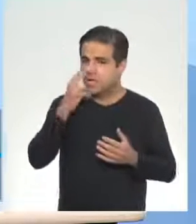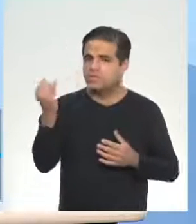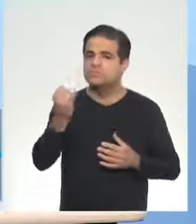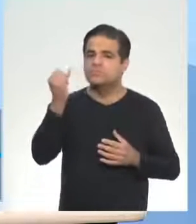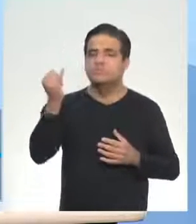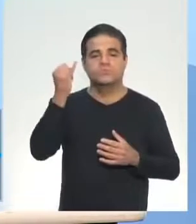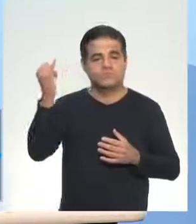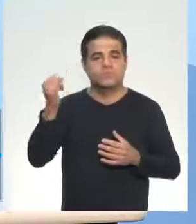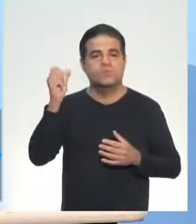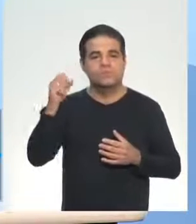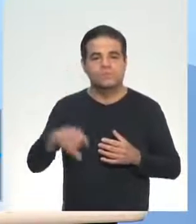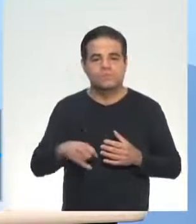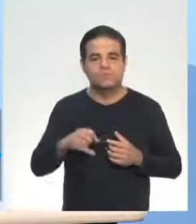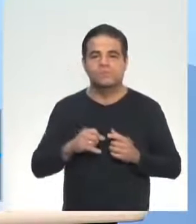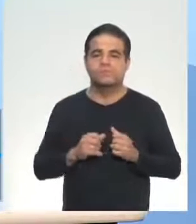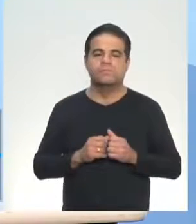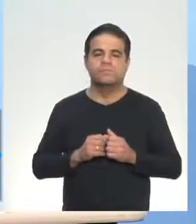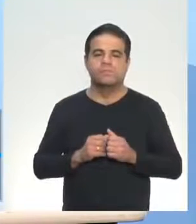importante.